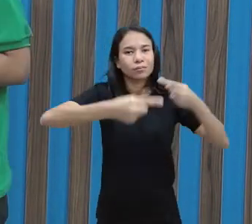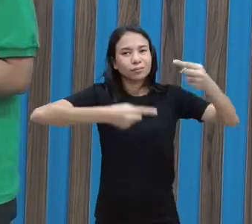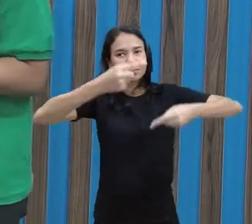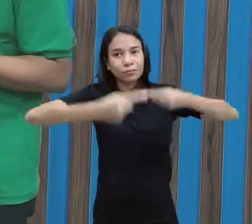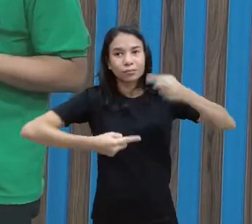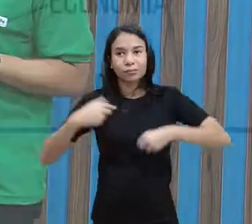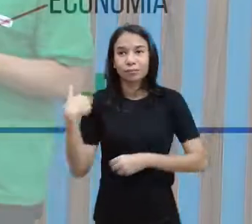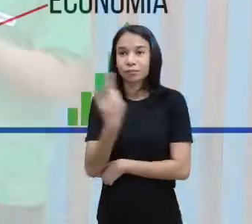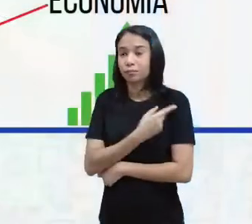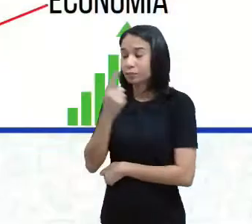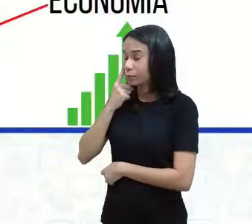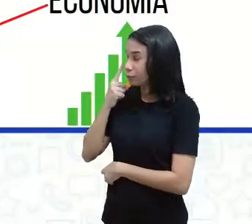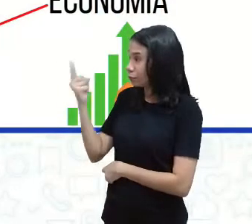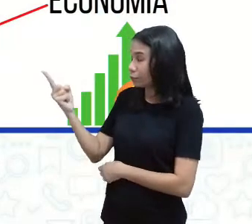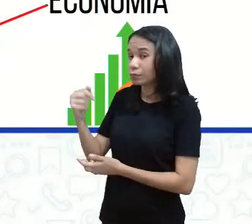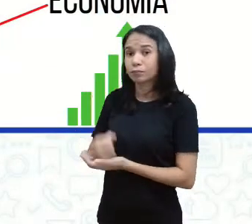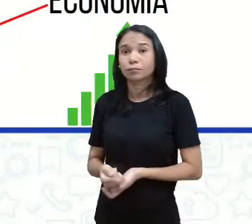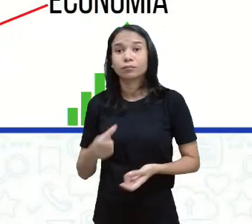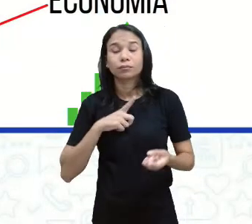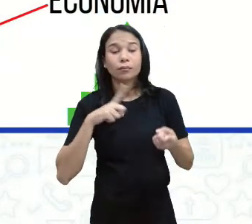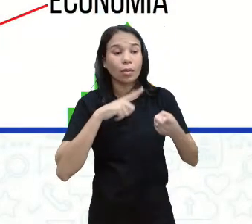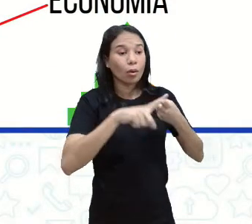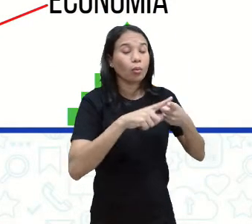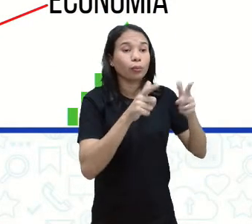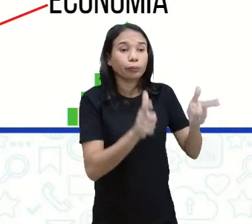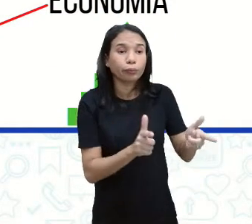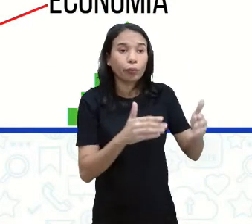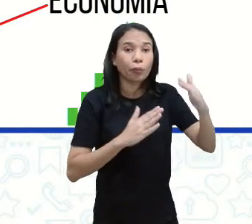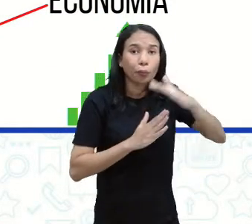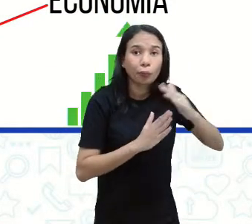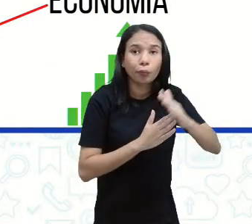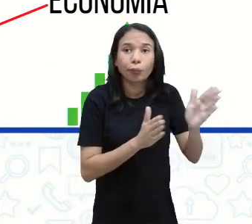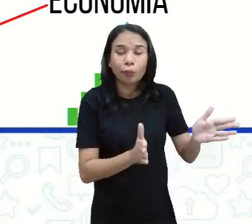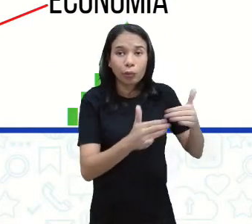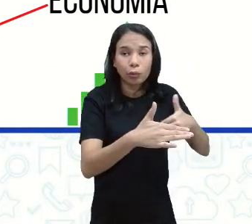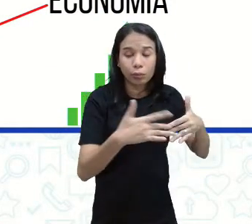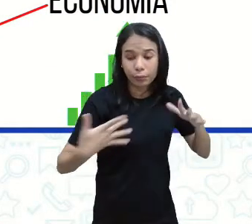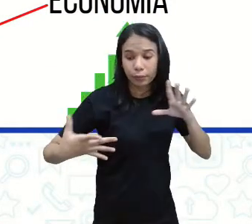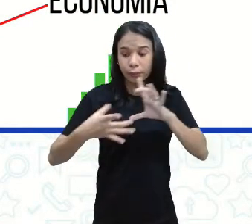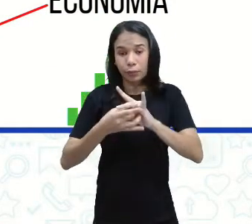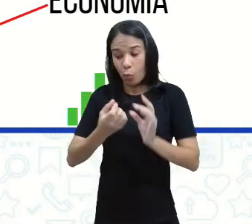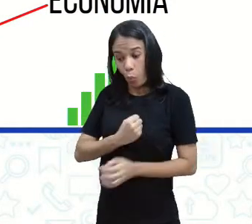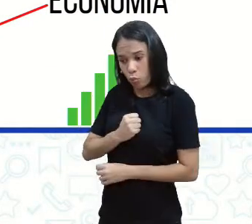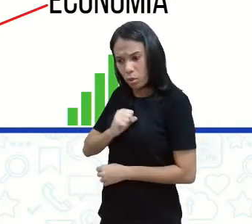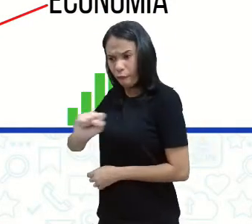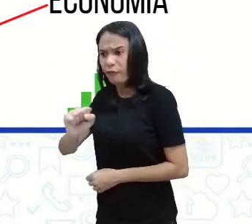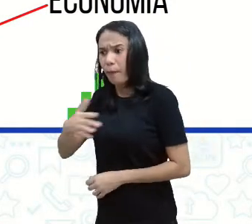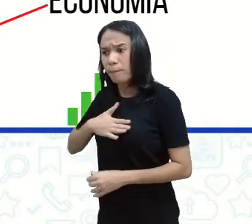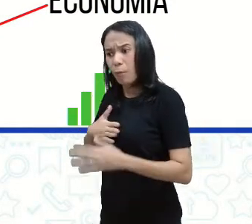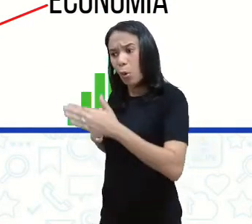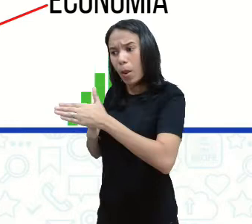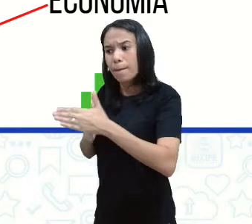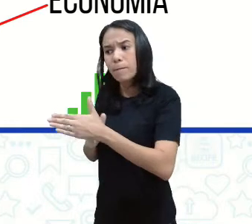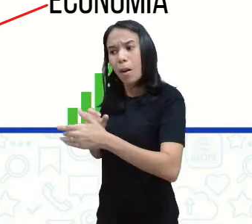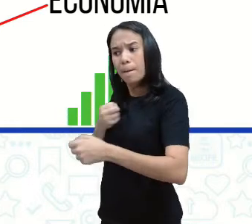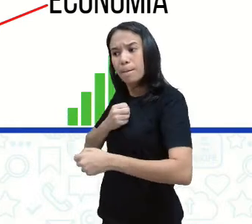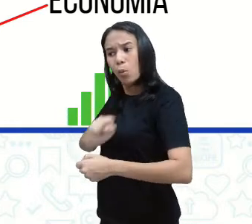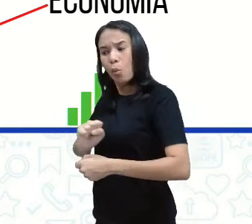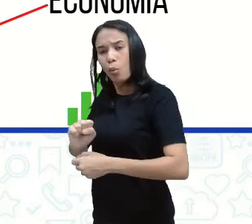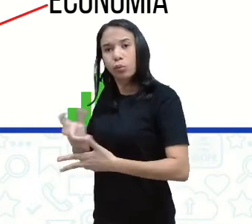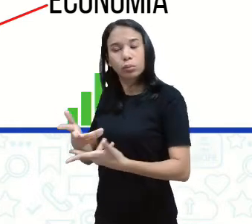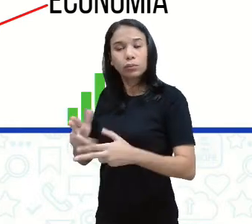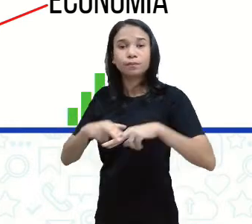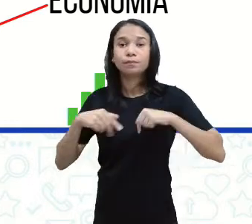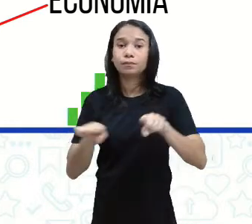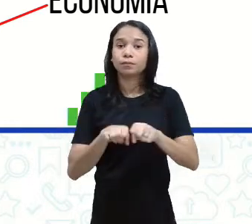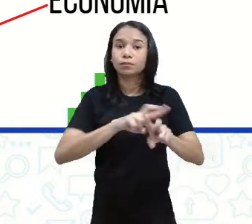ver aqui, ó. A gente tem o território, que está relacionado à defesa, né? Você proteger as suas fronteiras, tá? Os